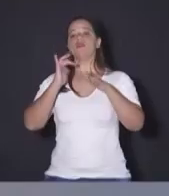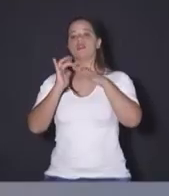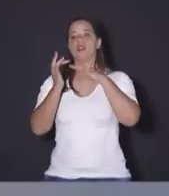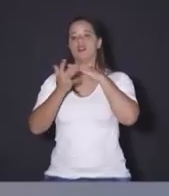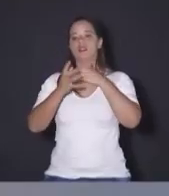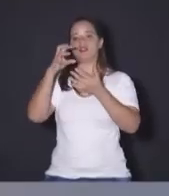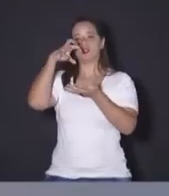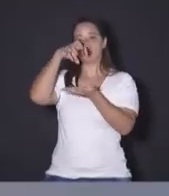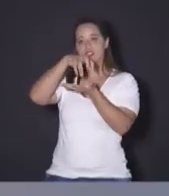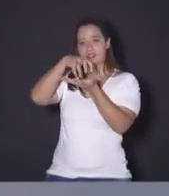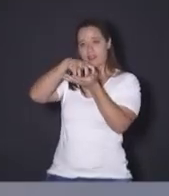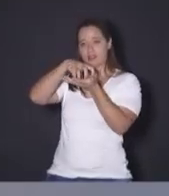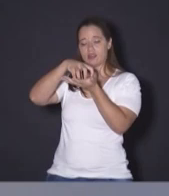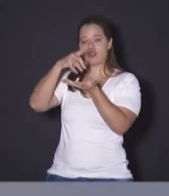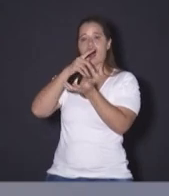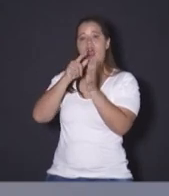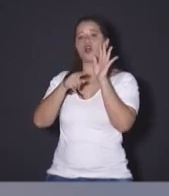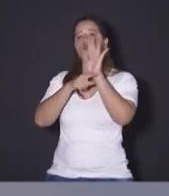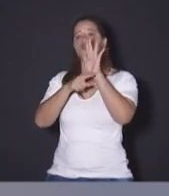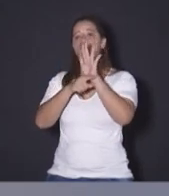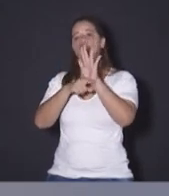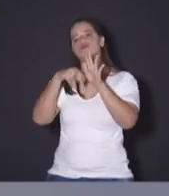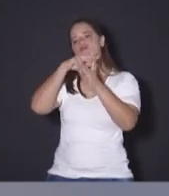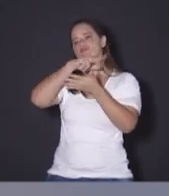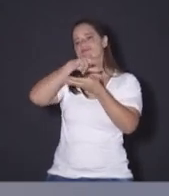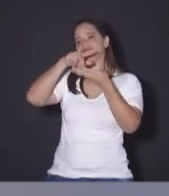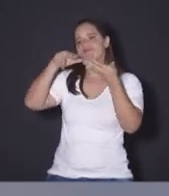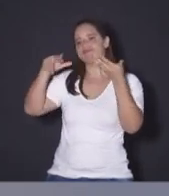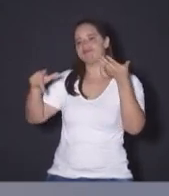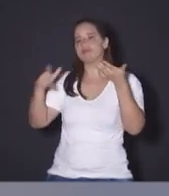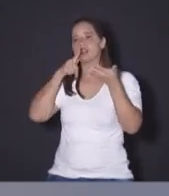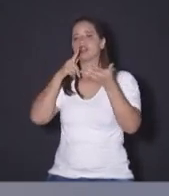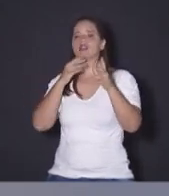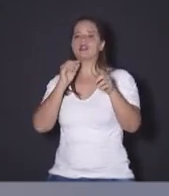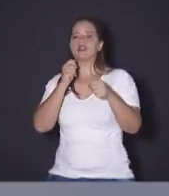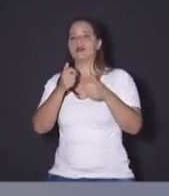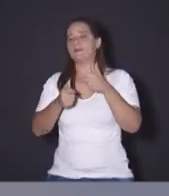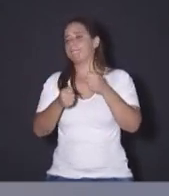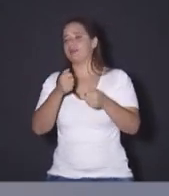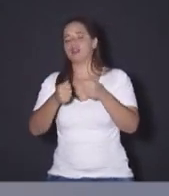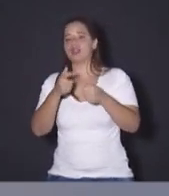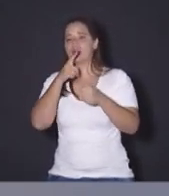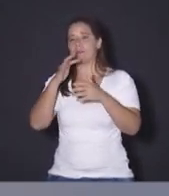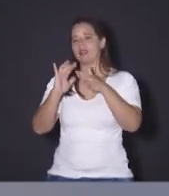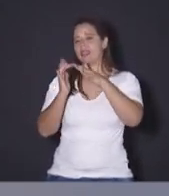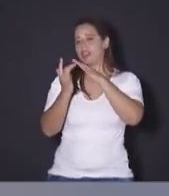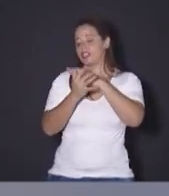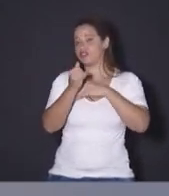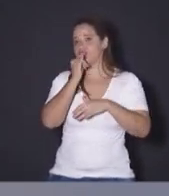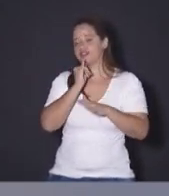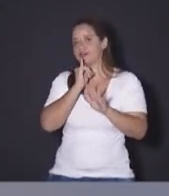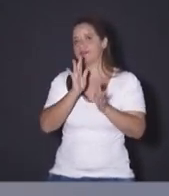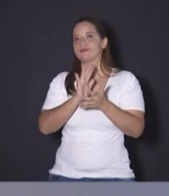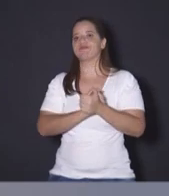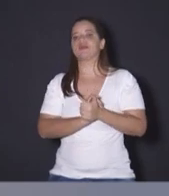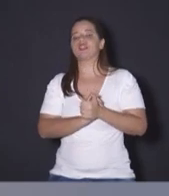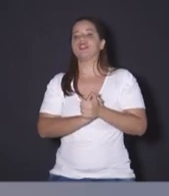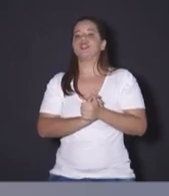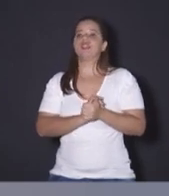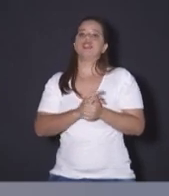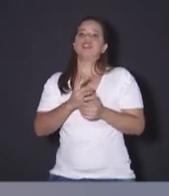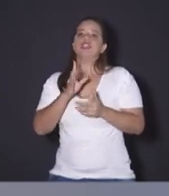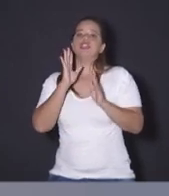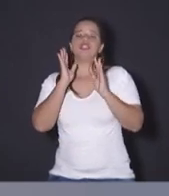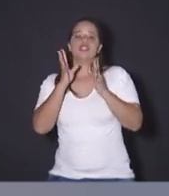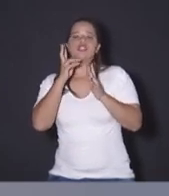centralizadas elas ajudam alguns outros tipos de manipulação de rede agente é